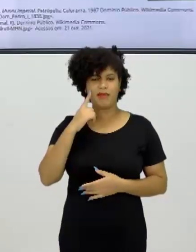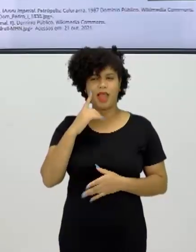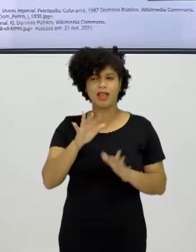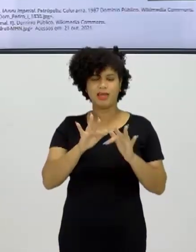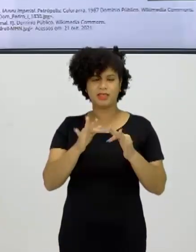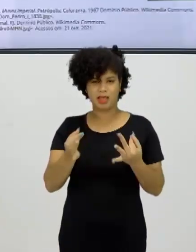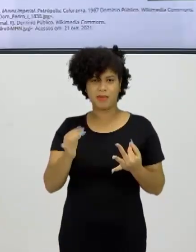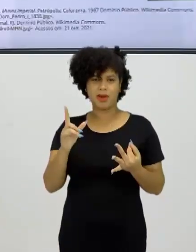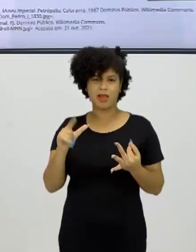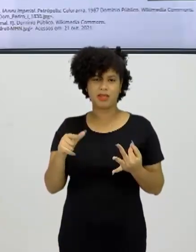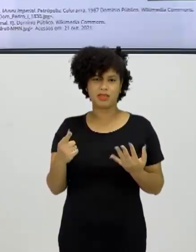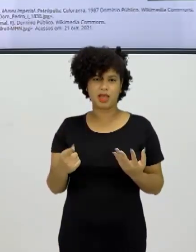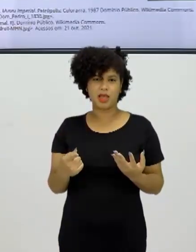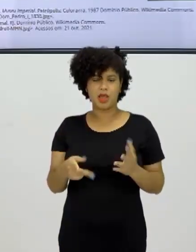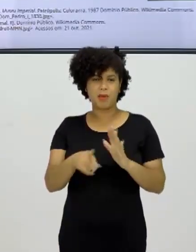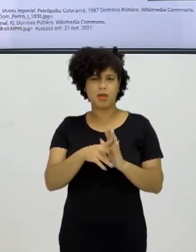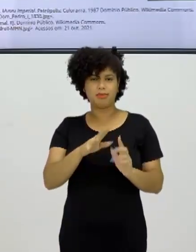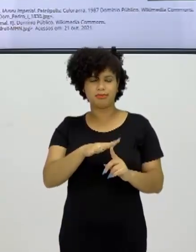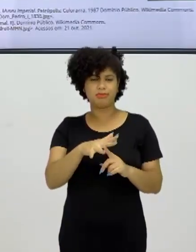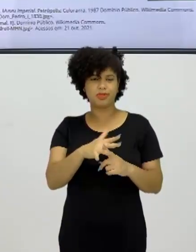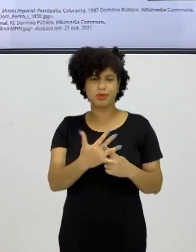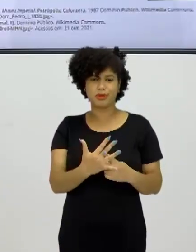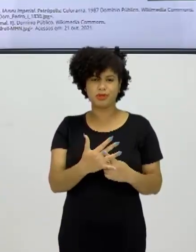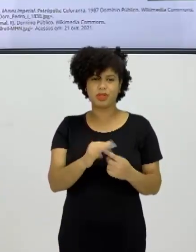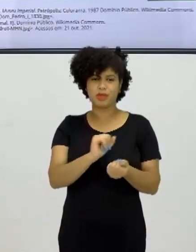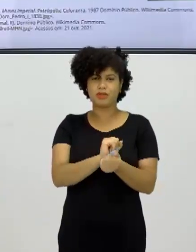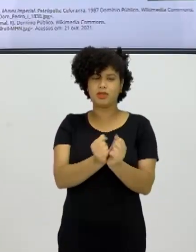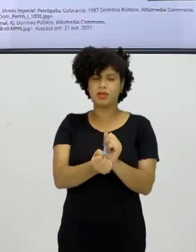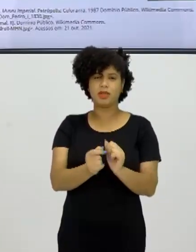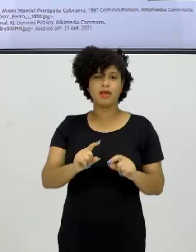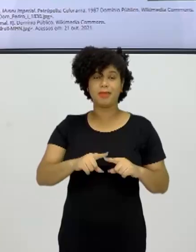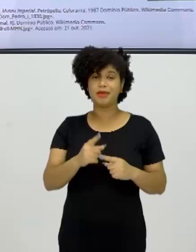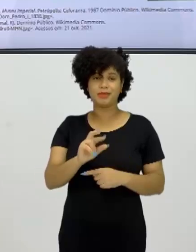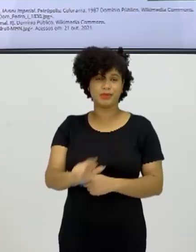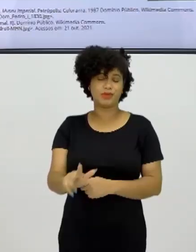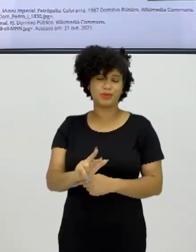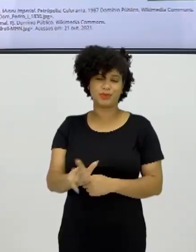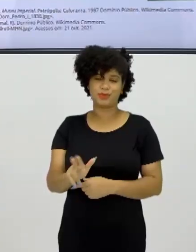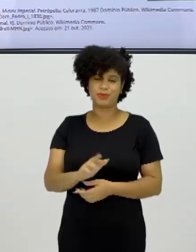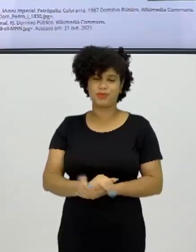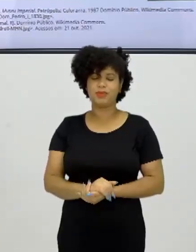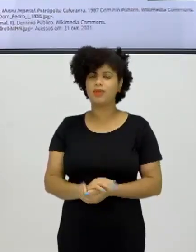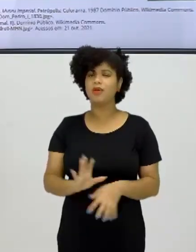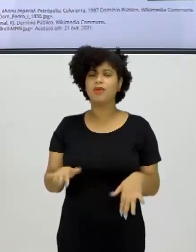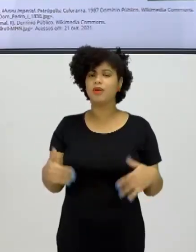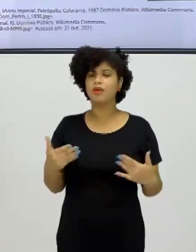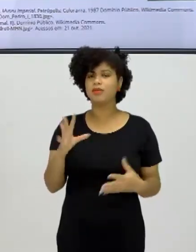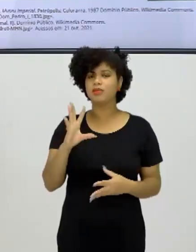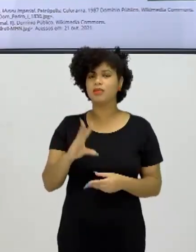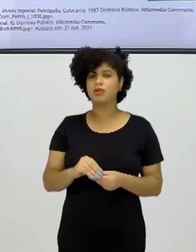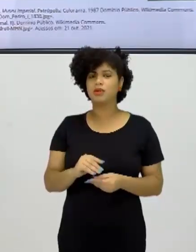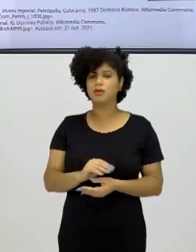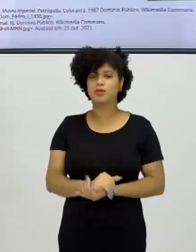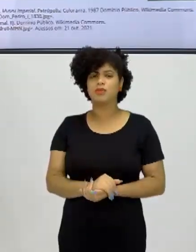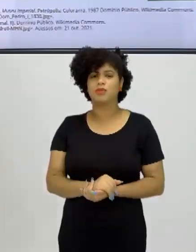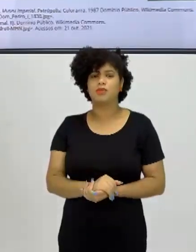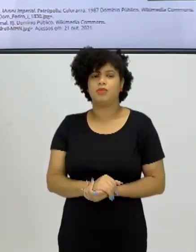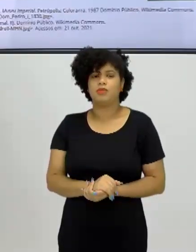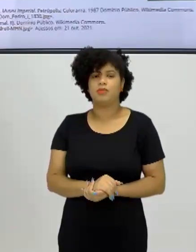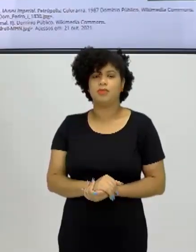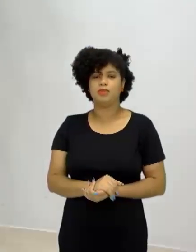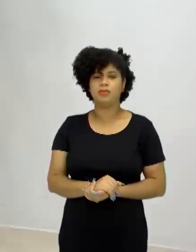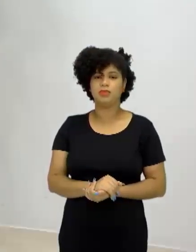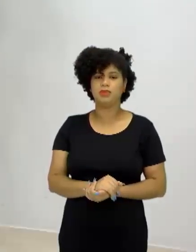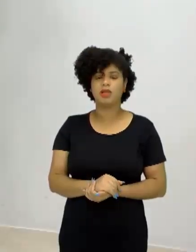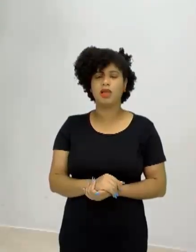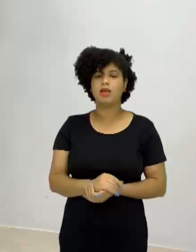o conceito econômico-social de escravidão. Mas não é. Mas não é. Então, qual é? Qual é? Pergunta para mim.